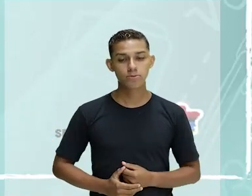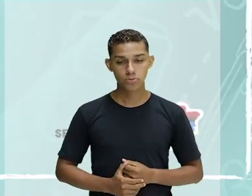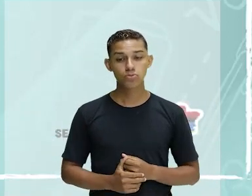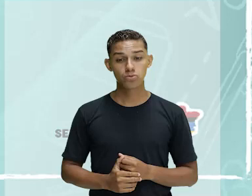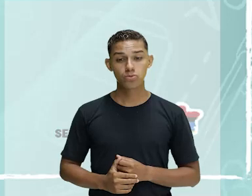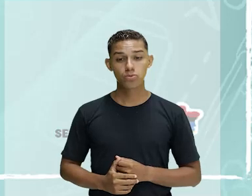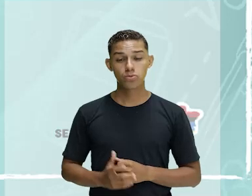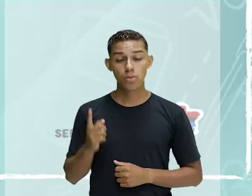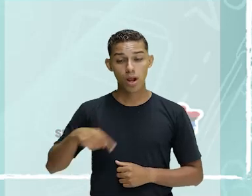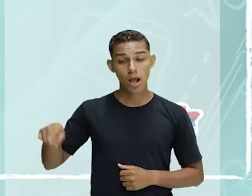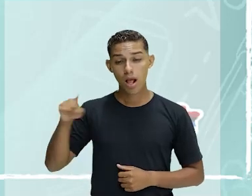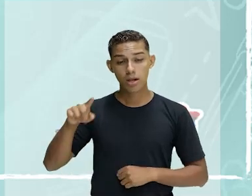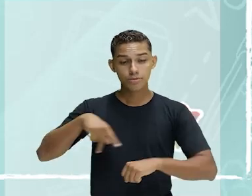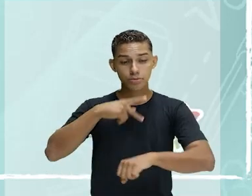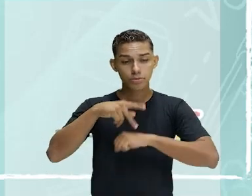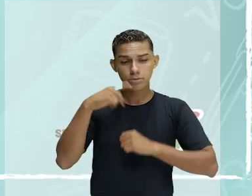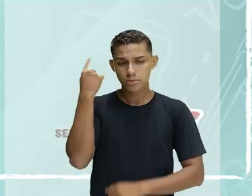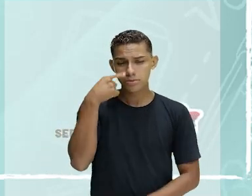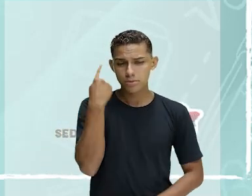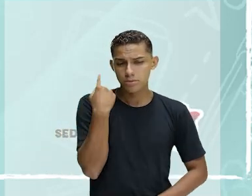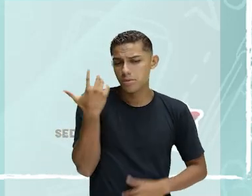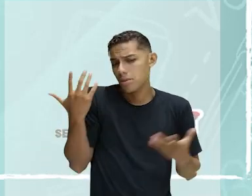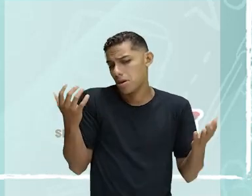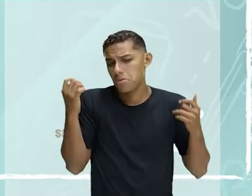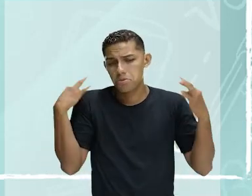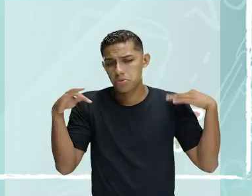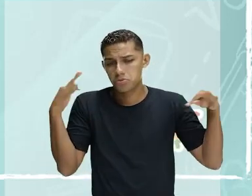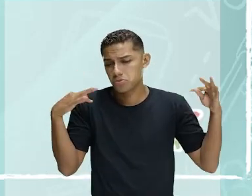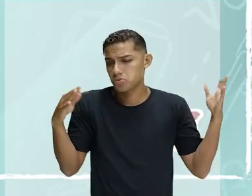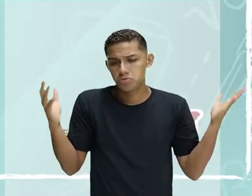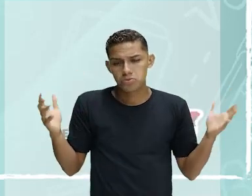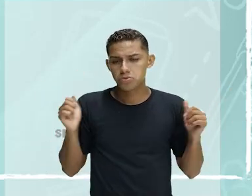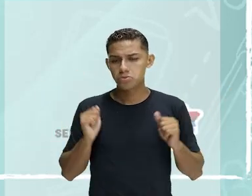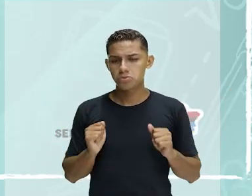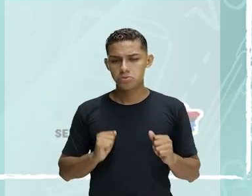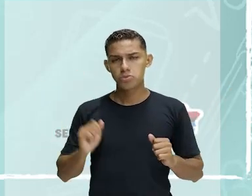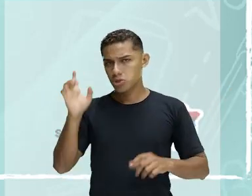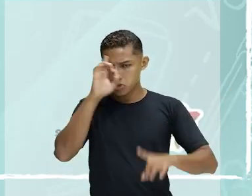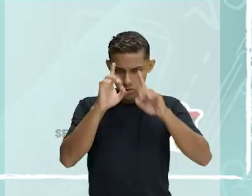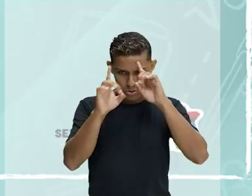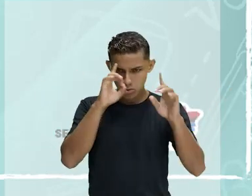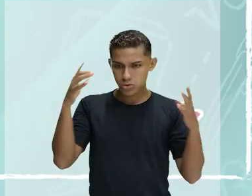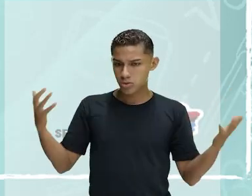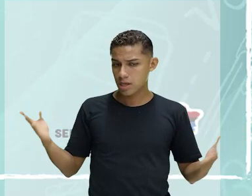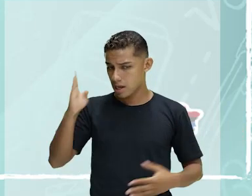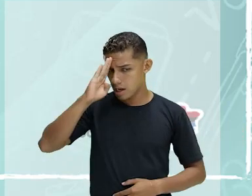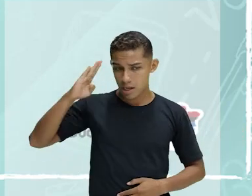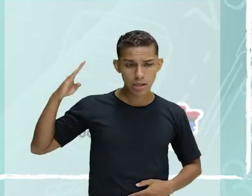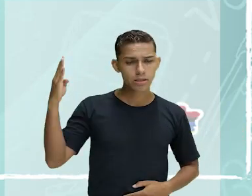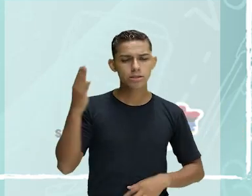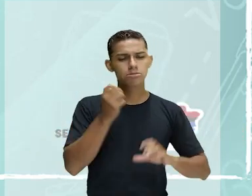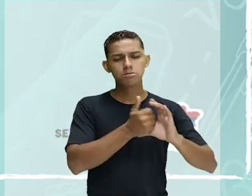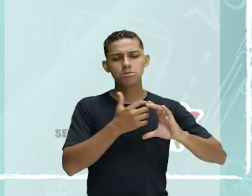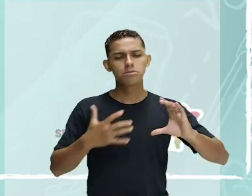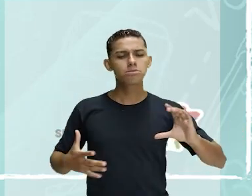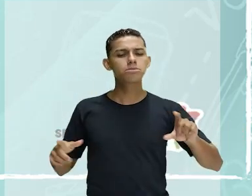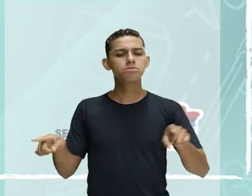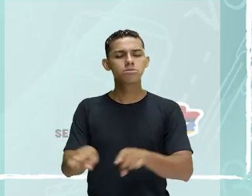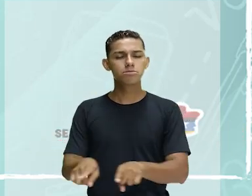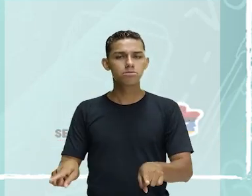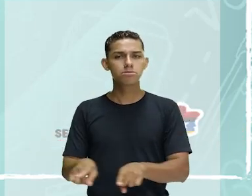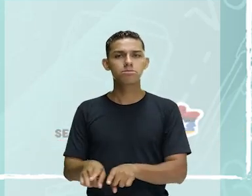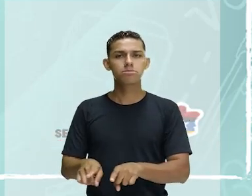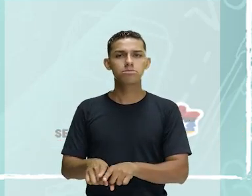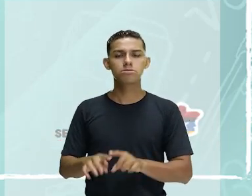España una alternativa al turismo convencional, pero tiene como principal característica